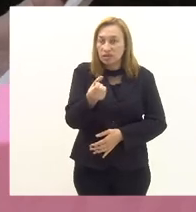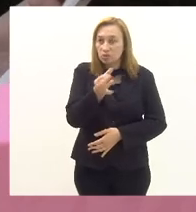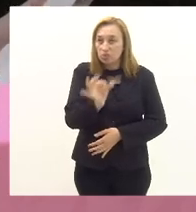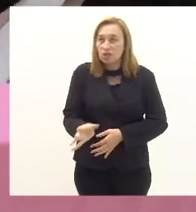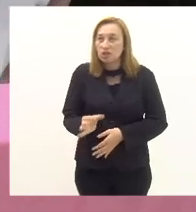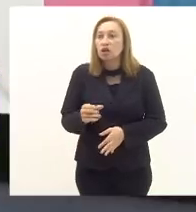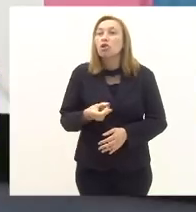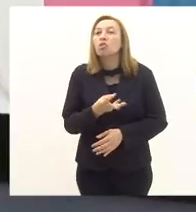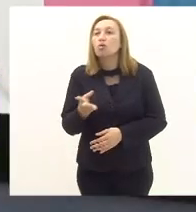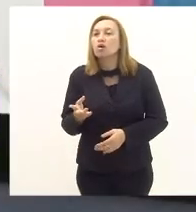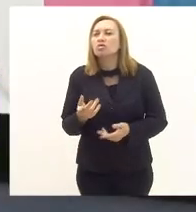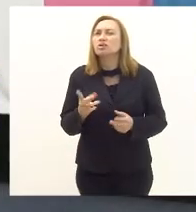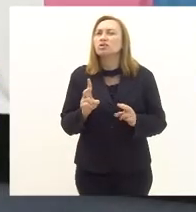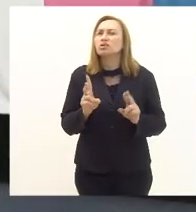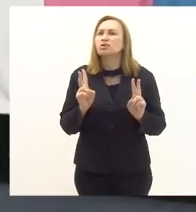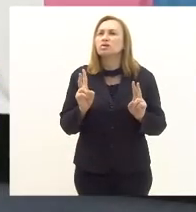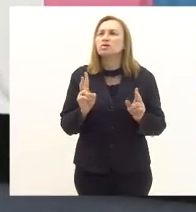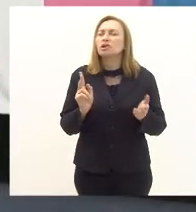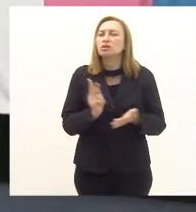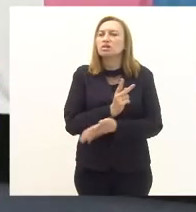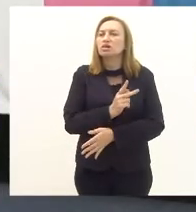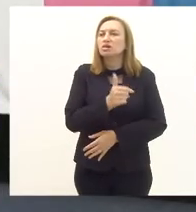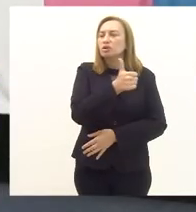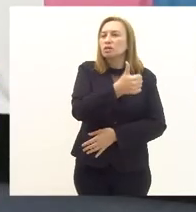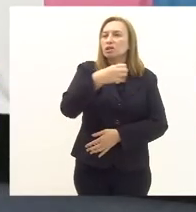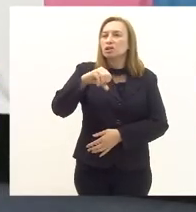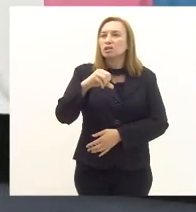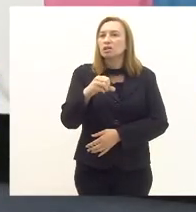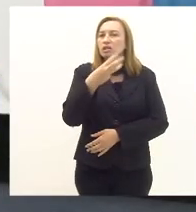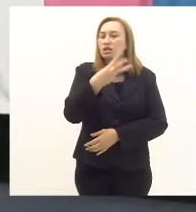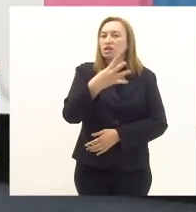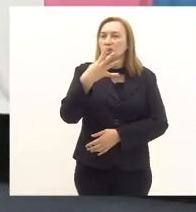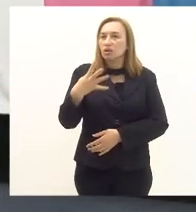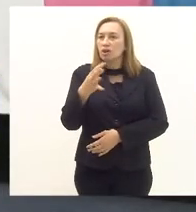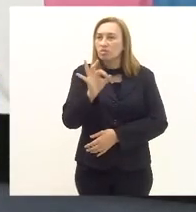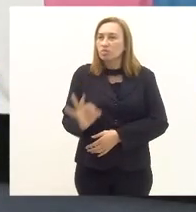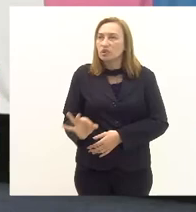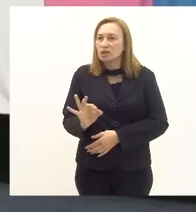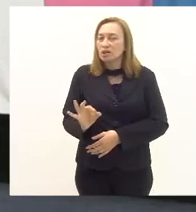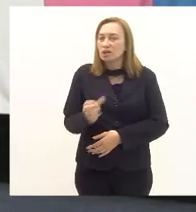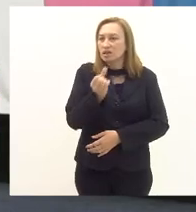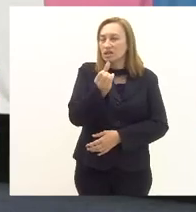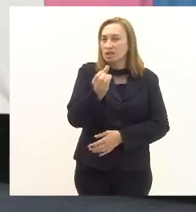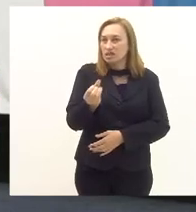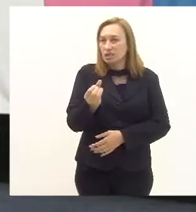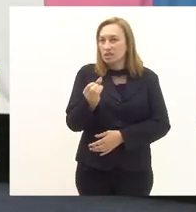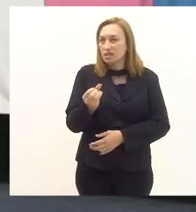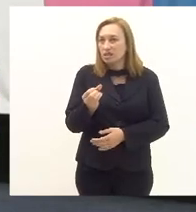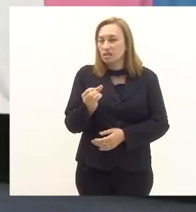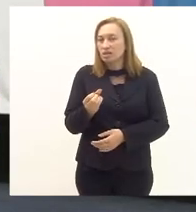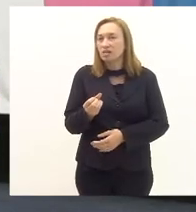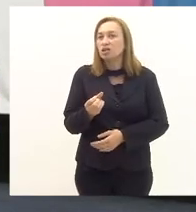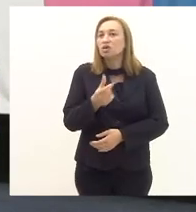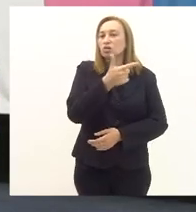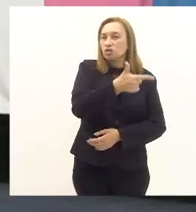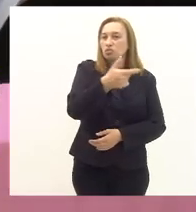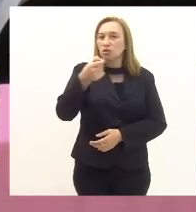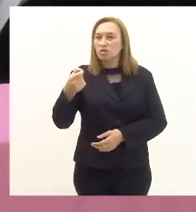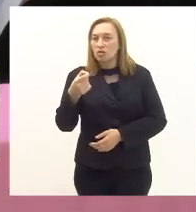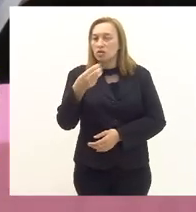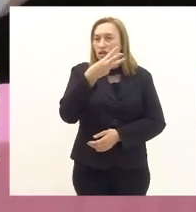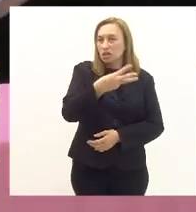Quantos casos? Vamos lá. Em 2019, eu tive 34%, eu tive 60 casos. Em 2020, eu